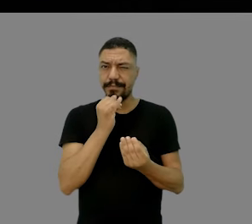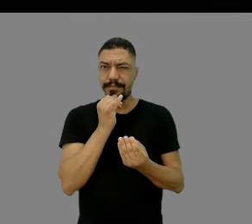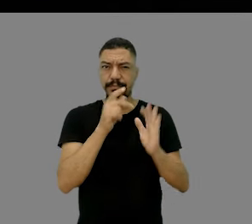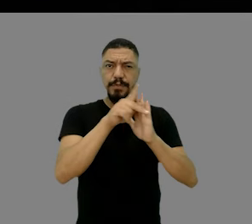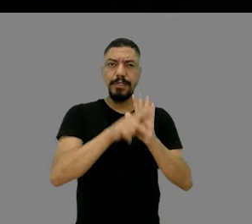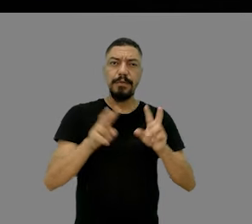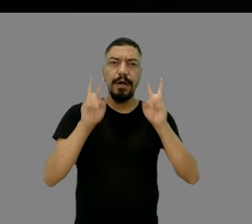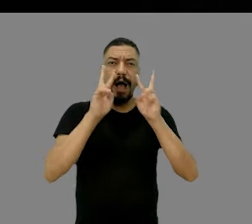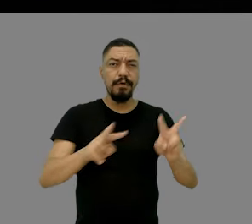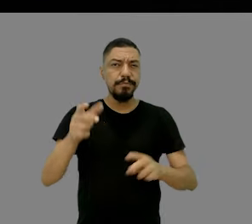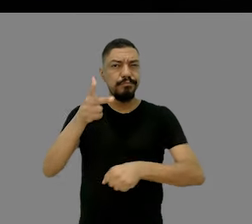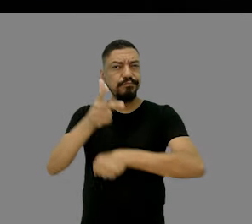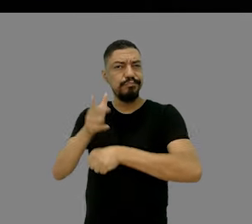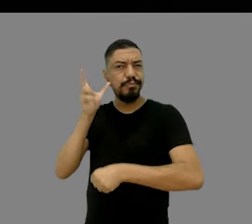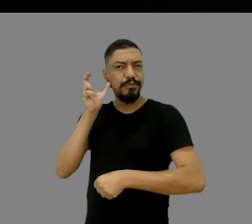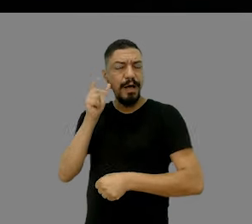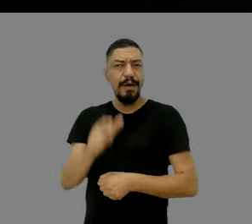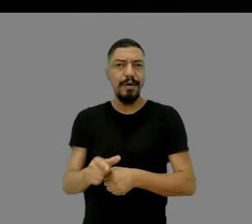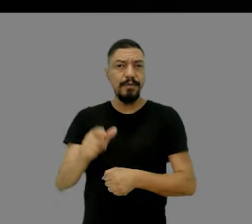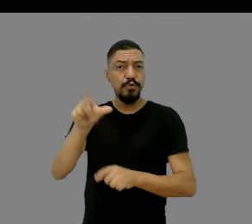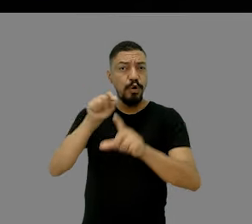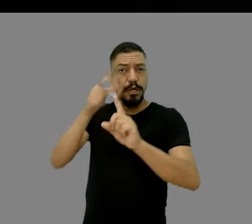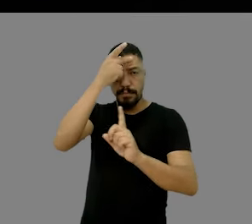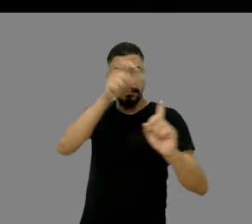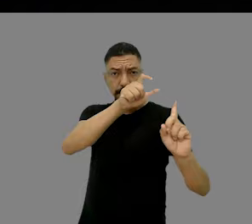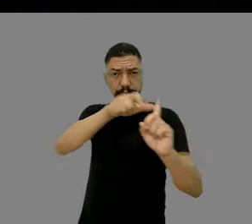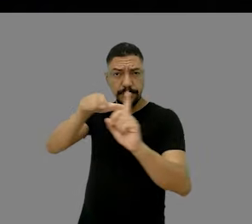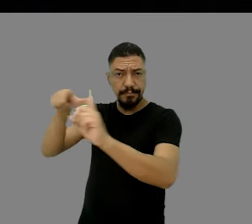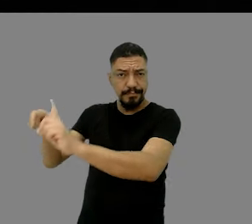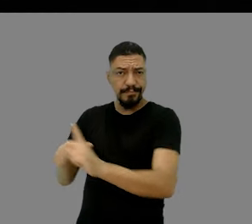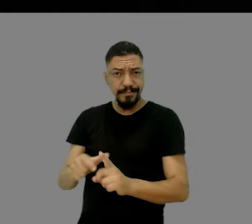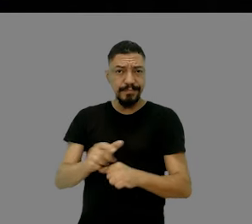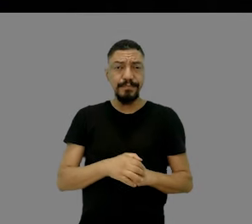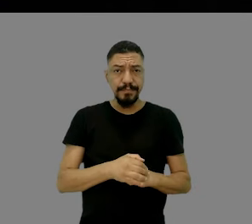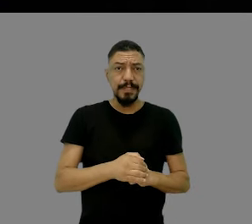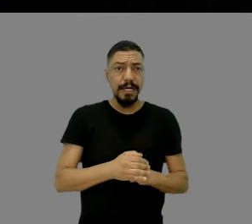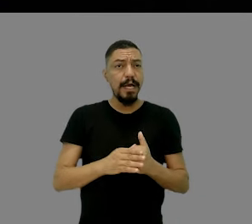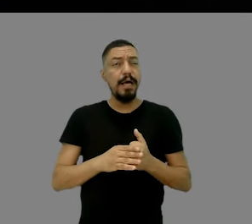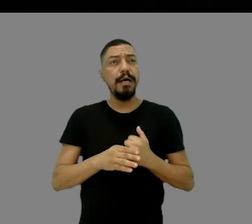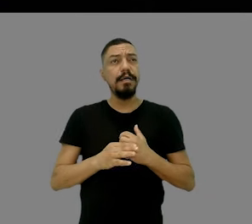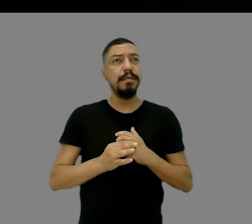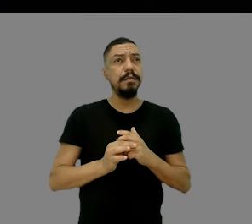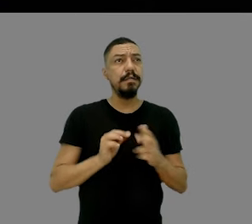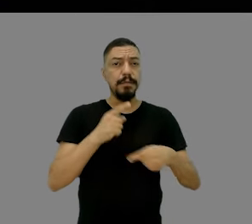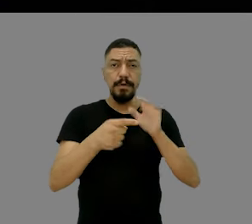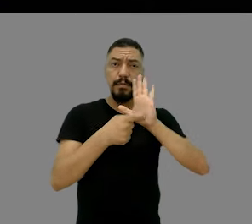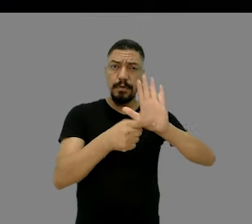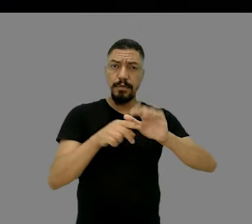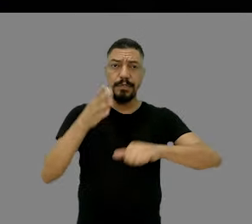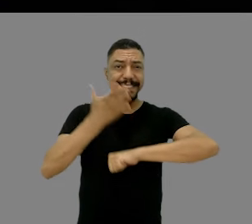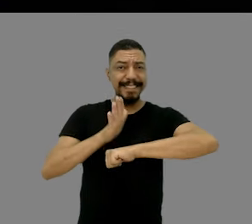pré-produção. Aí depois você fala dos seus ensaios. Aí você põe 1 ou 2 fotos dos ensaios, é mais do que o suficiente. E aí você